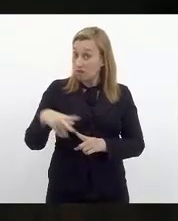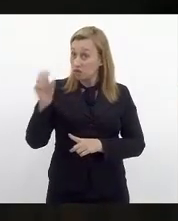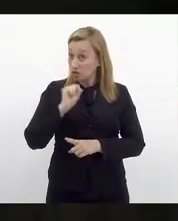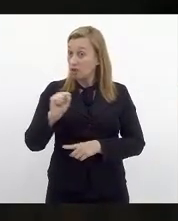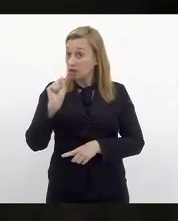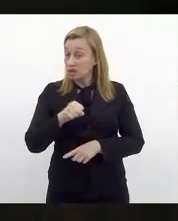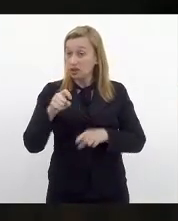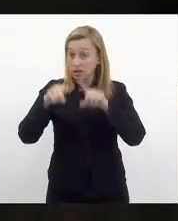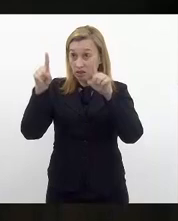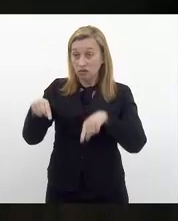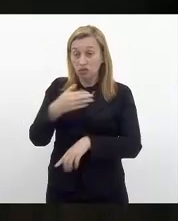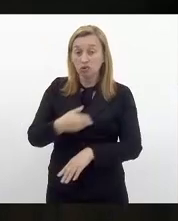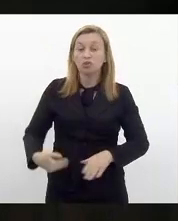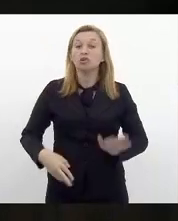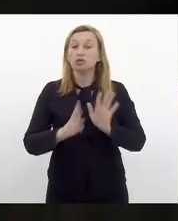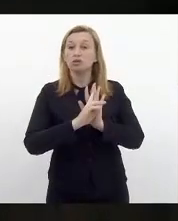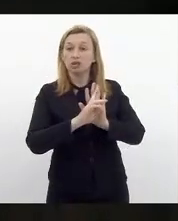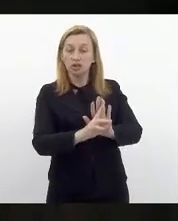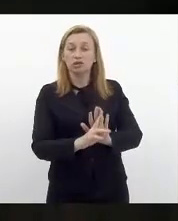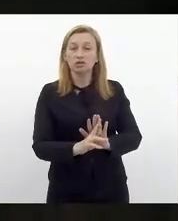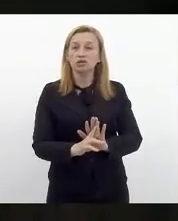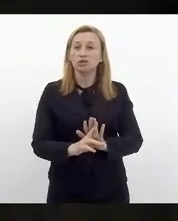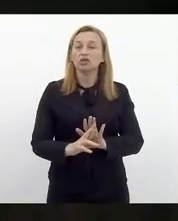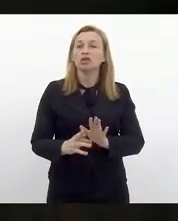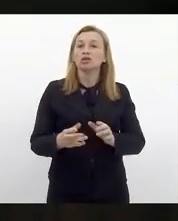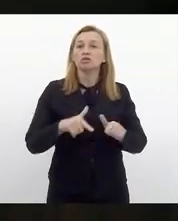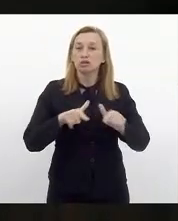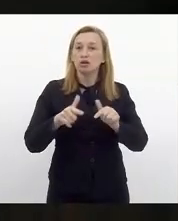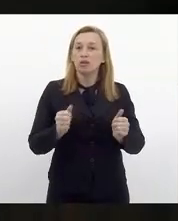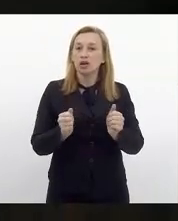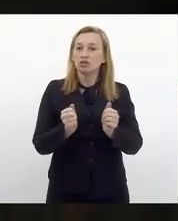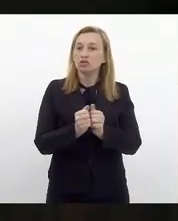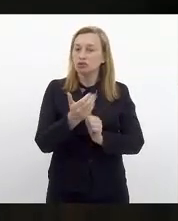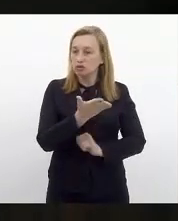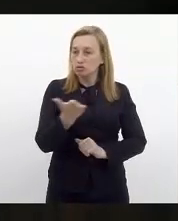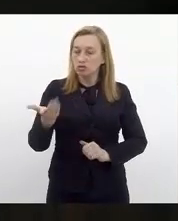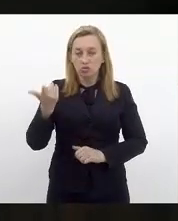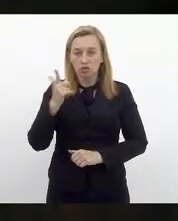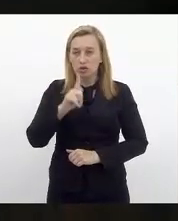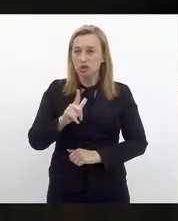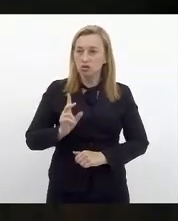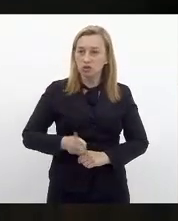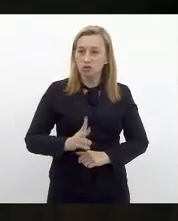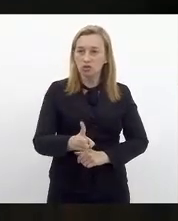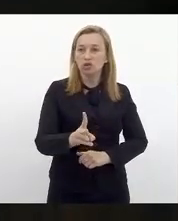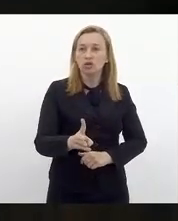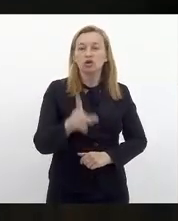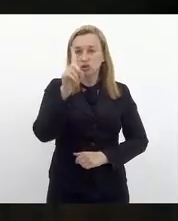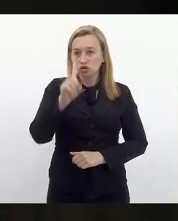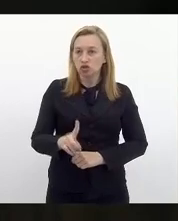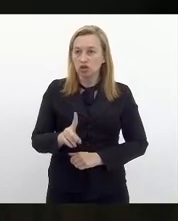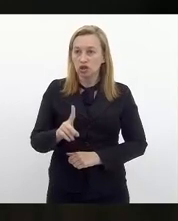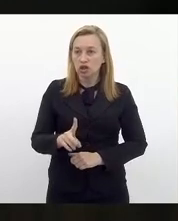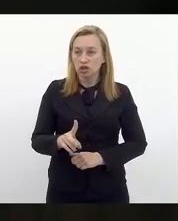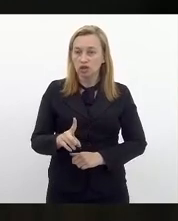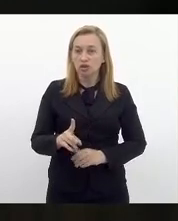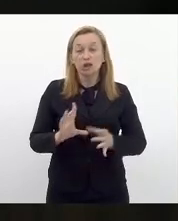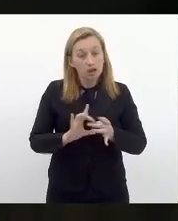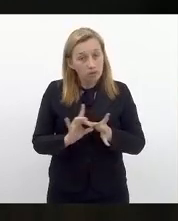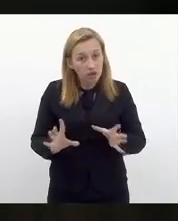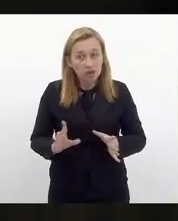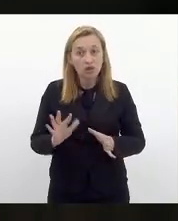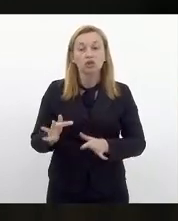não só dos Servidores das representações e foi fruto do trabalho dos Senhores que a gente conseguiu manter o direito do jeito que estão e